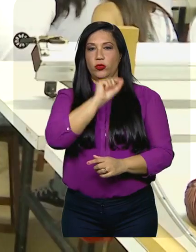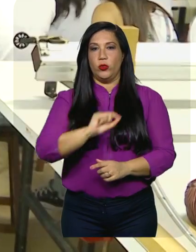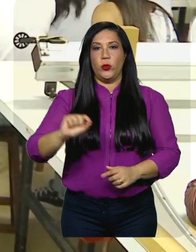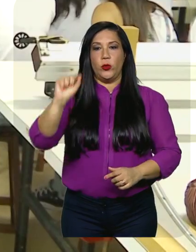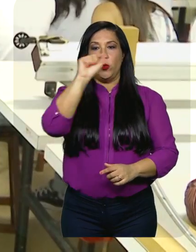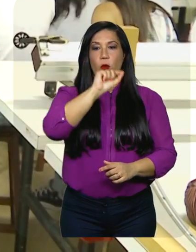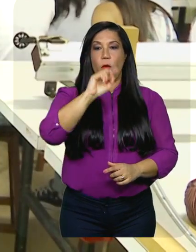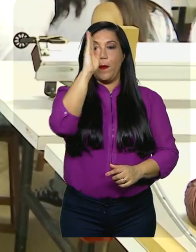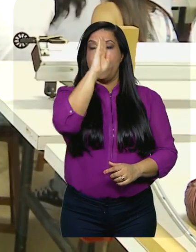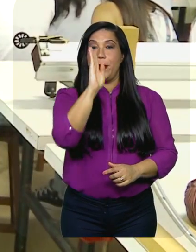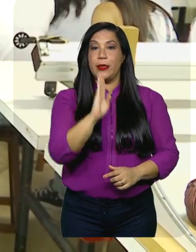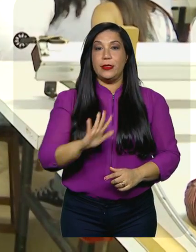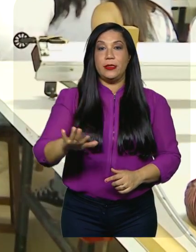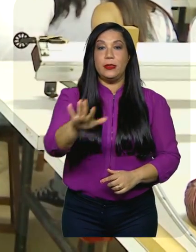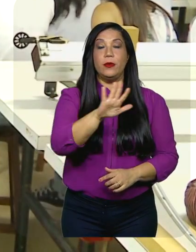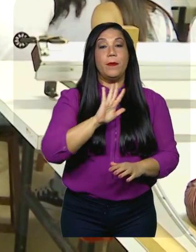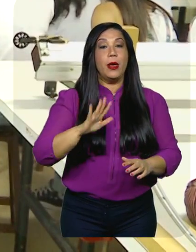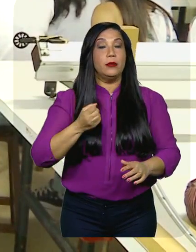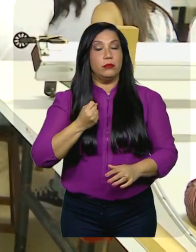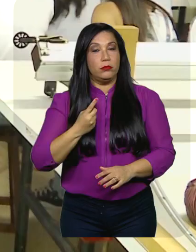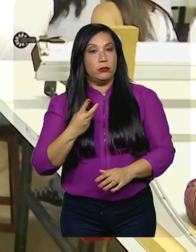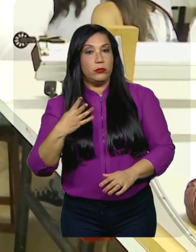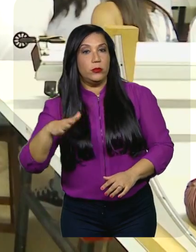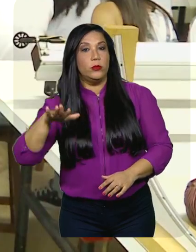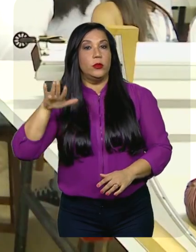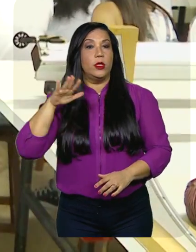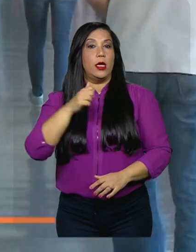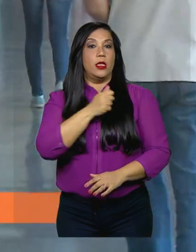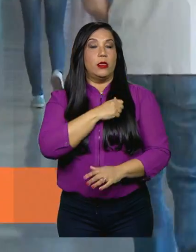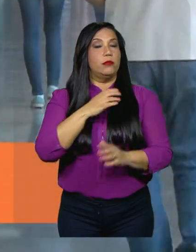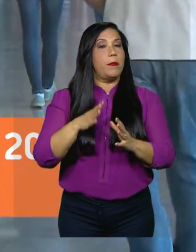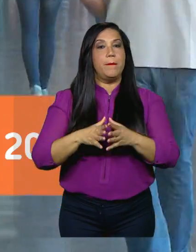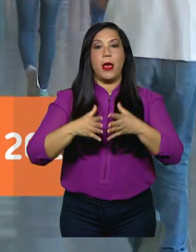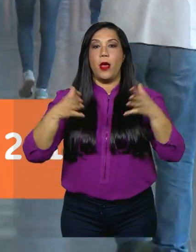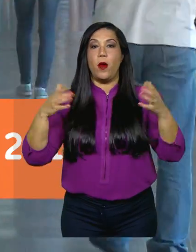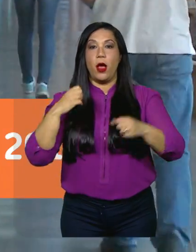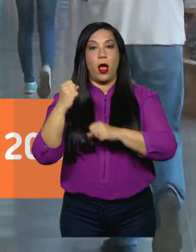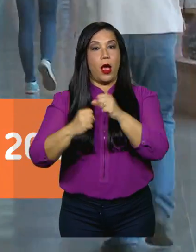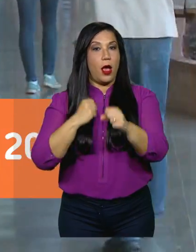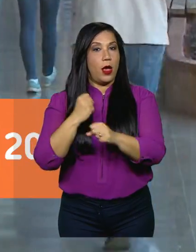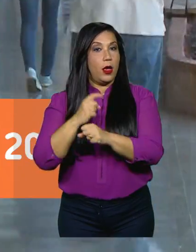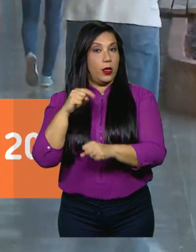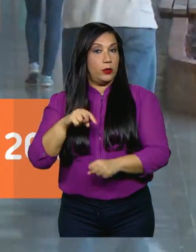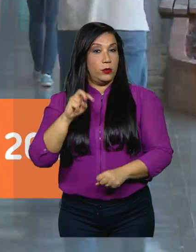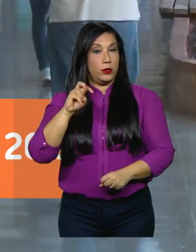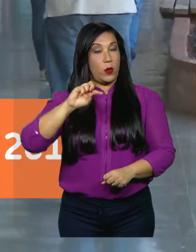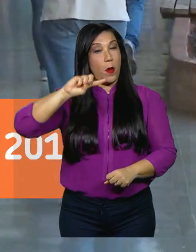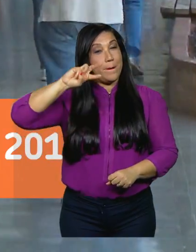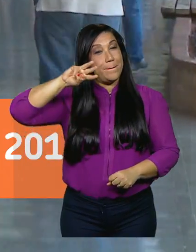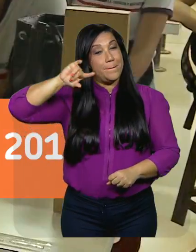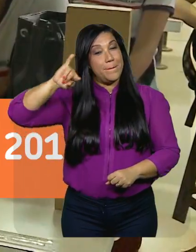país. No entanto, o número de candidatos é muito maior do que isso. Este ano,